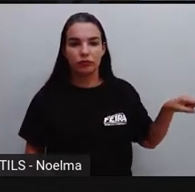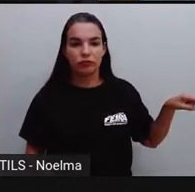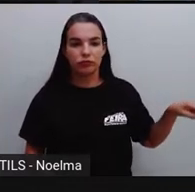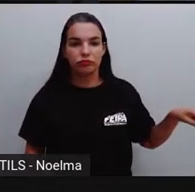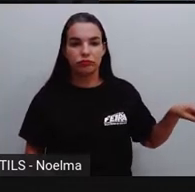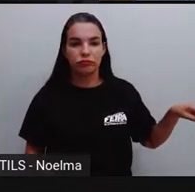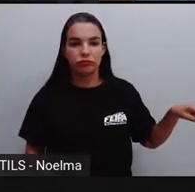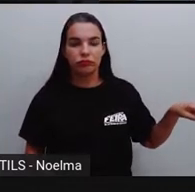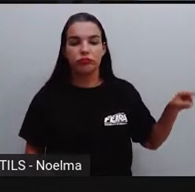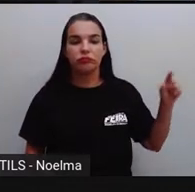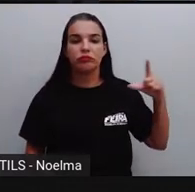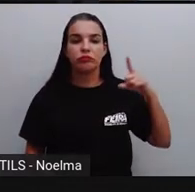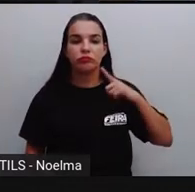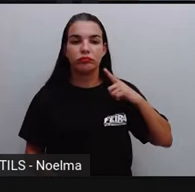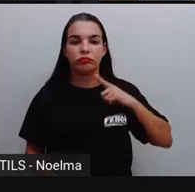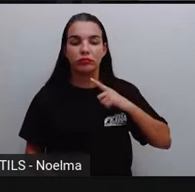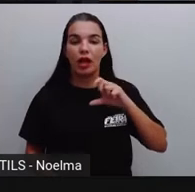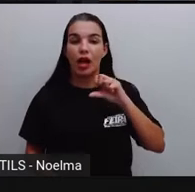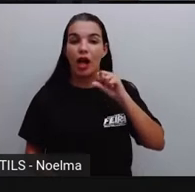silêncio,